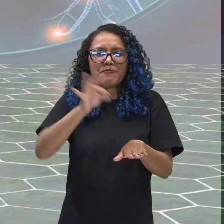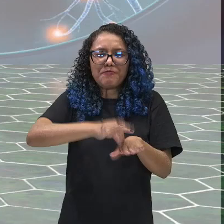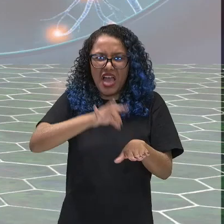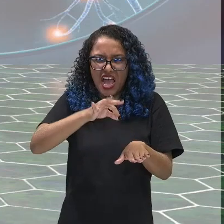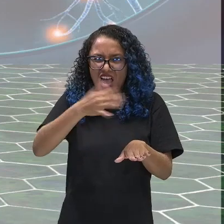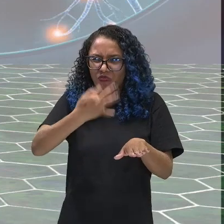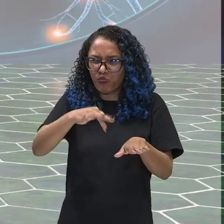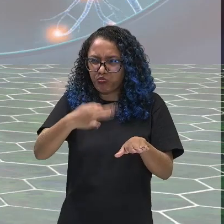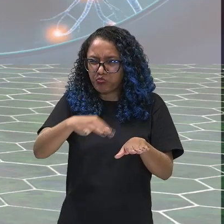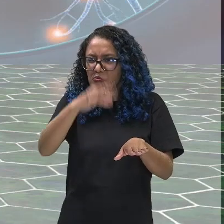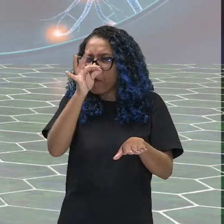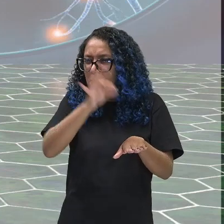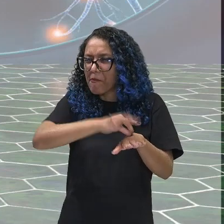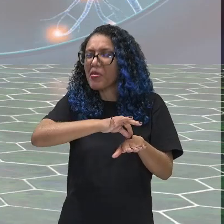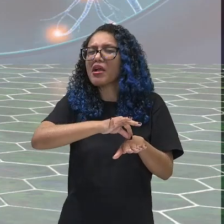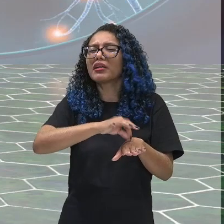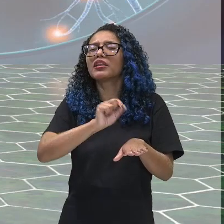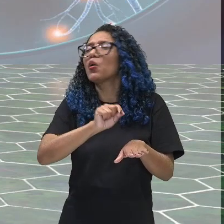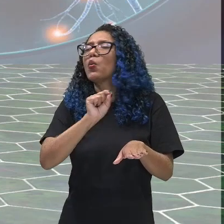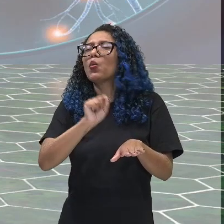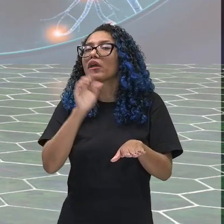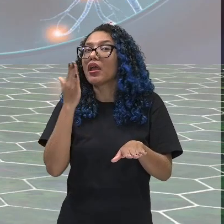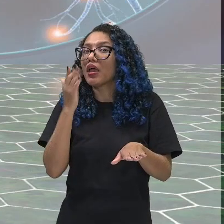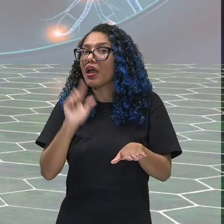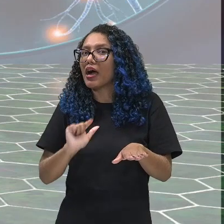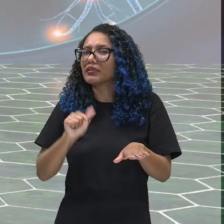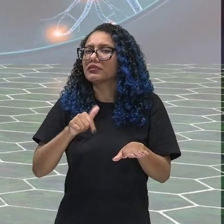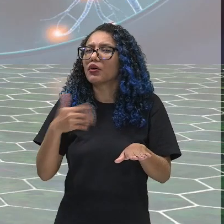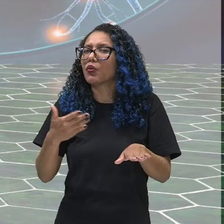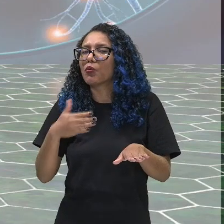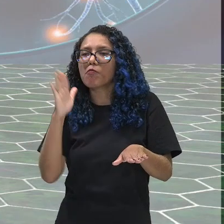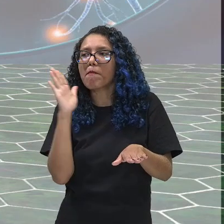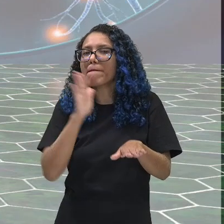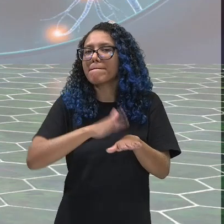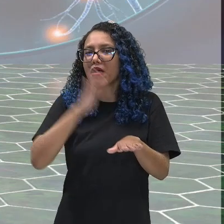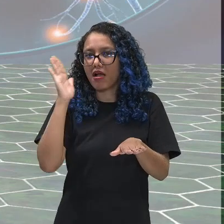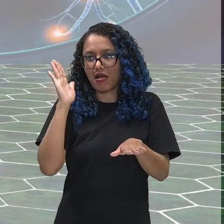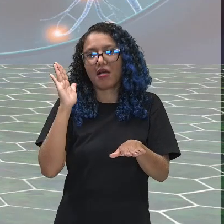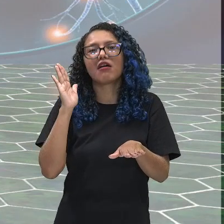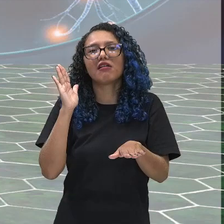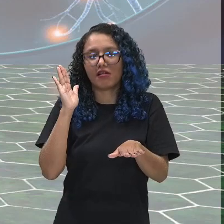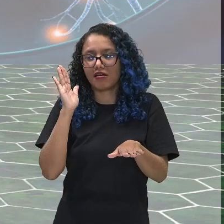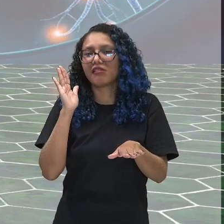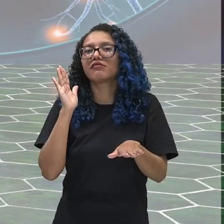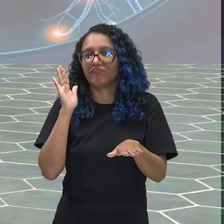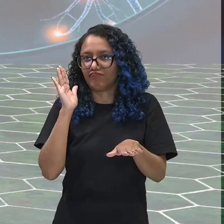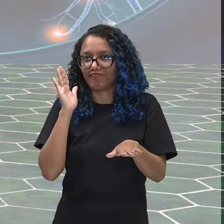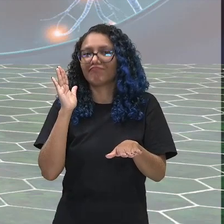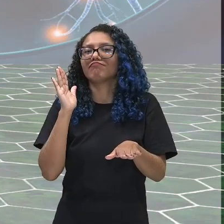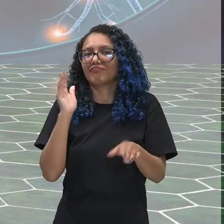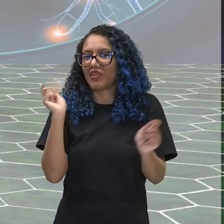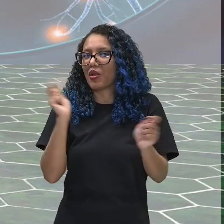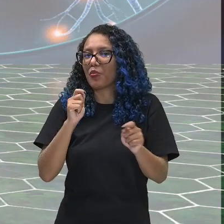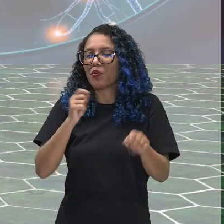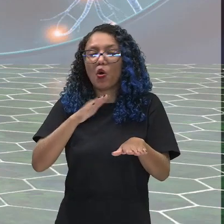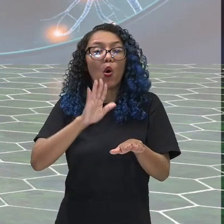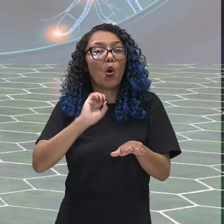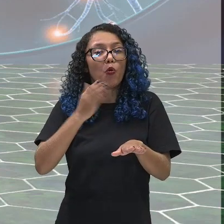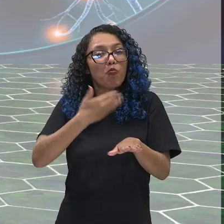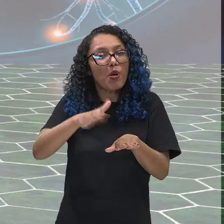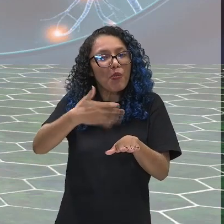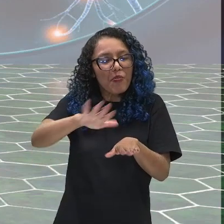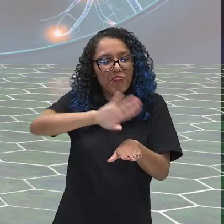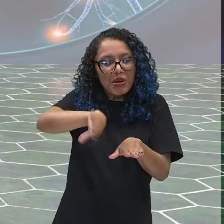pele. E aí o que você vai fazer? Já vai se movimentar e dar lá uma palmada, né, espantar lá aquele